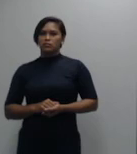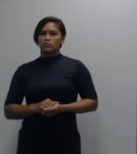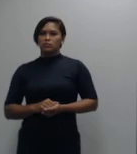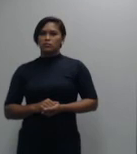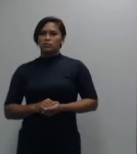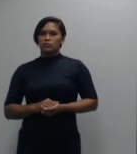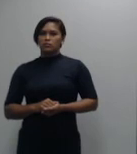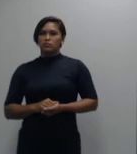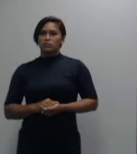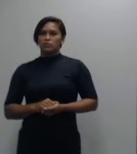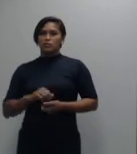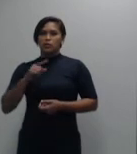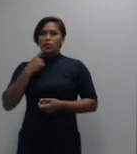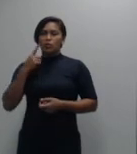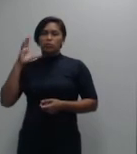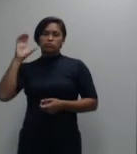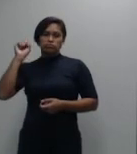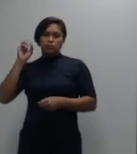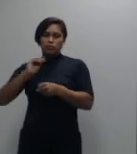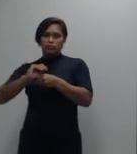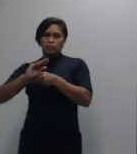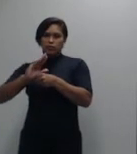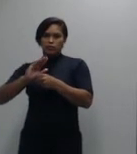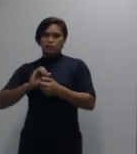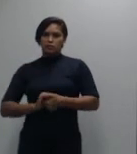eu sou Ministra Laurita